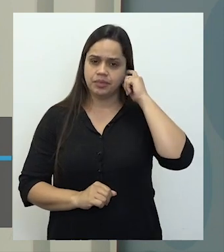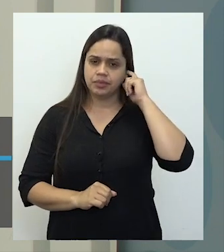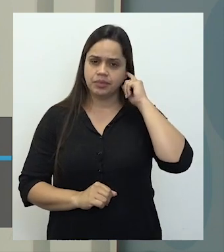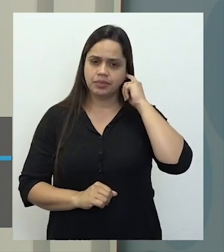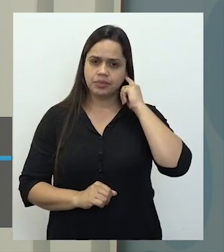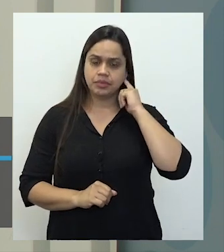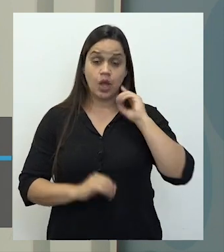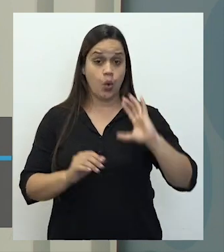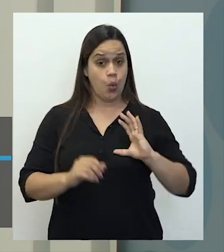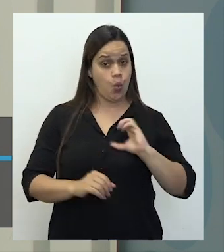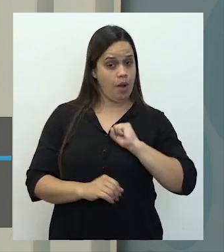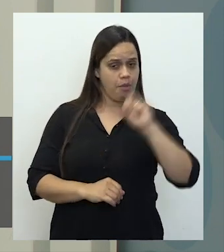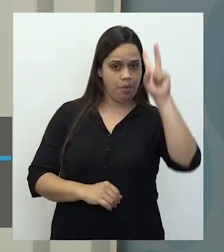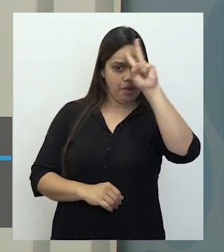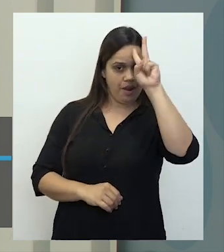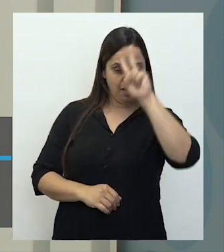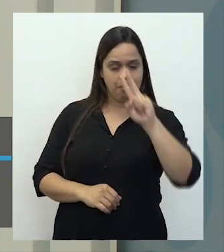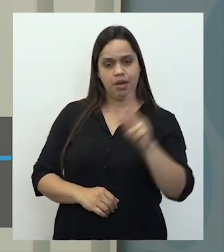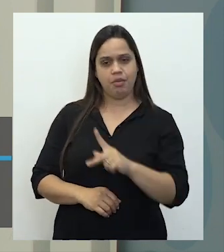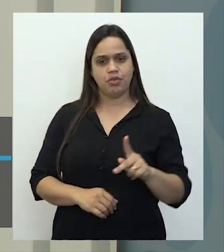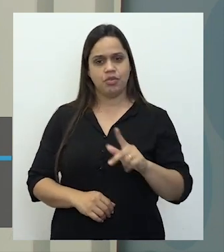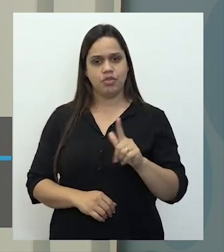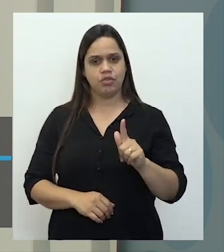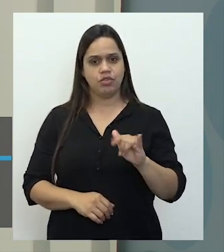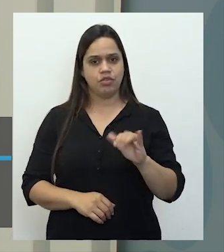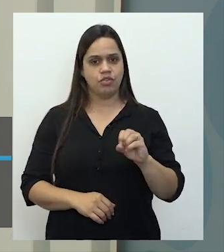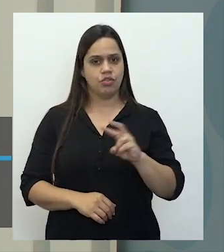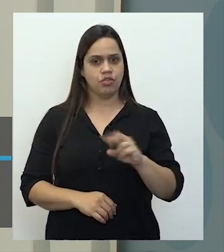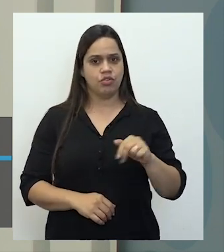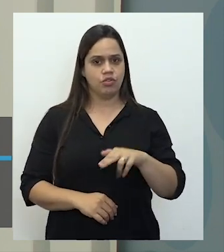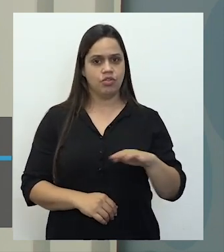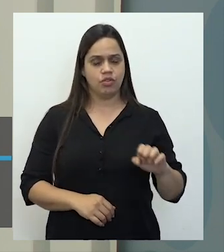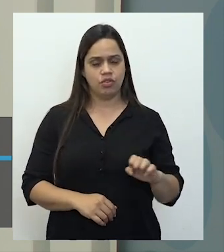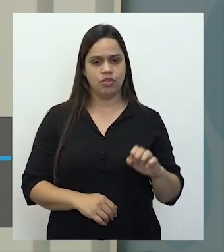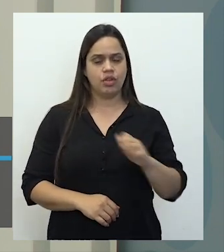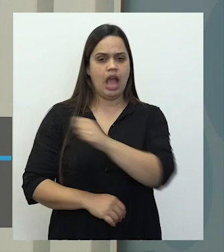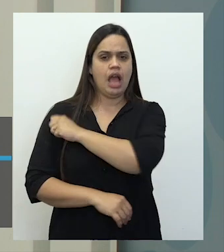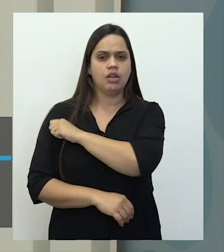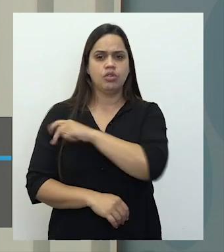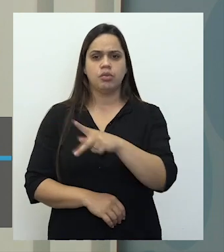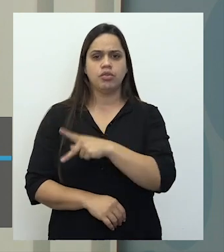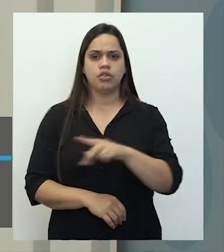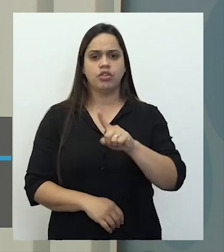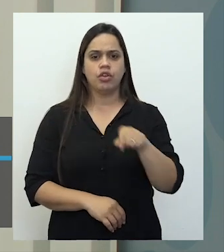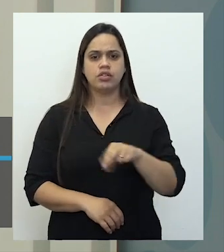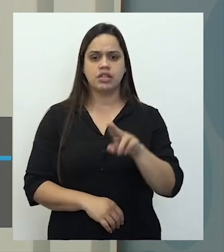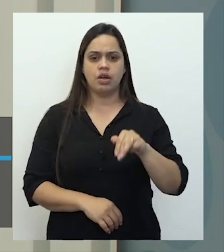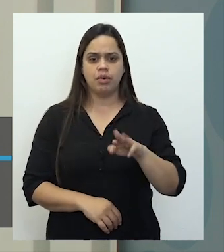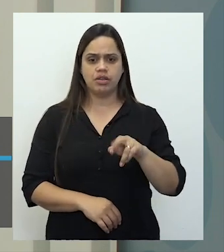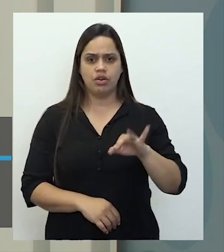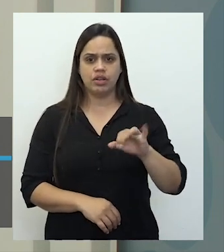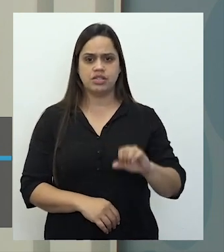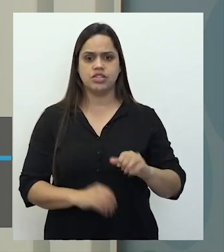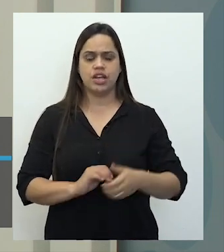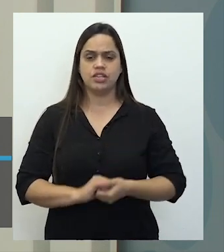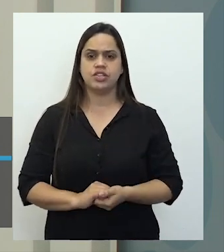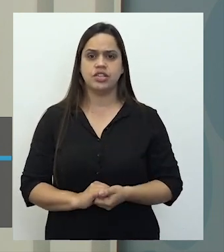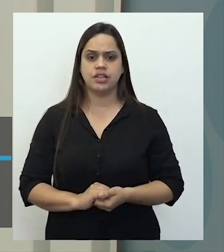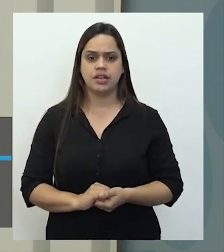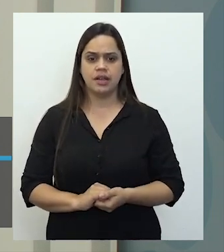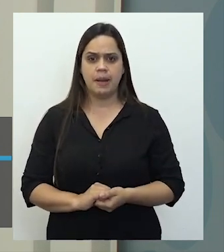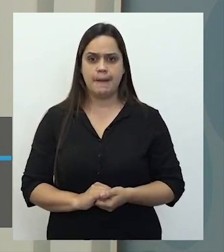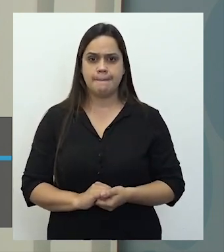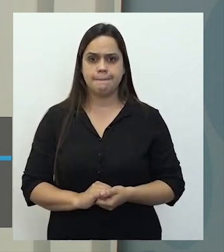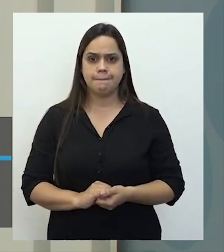para Recordar, o Giovanni responde, aluno da professora Zumira, obrigado Giovanni. Mas